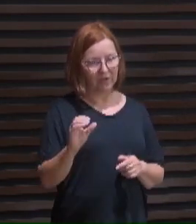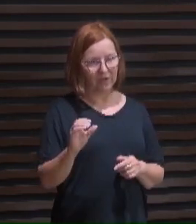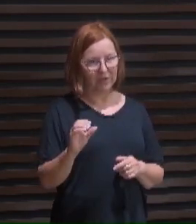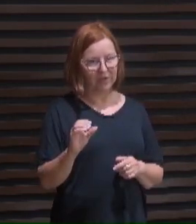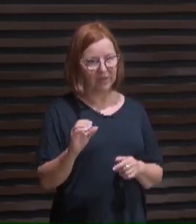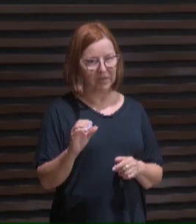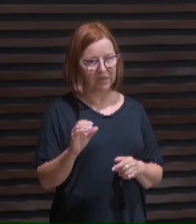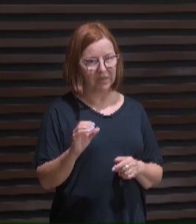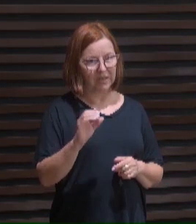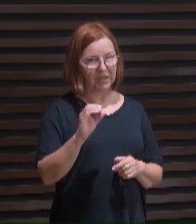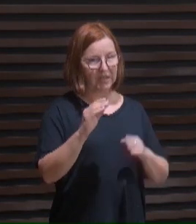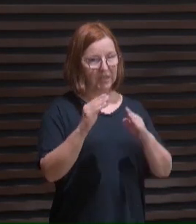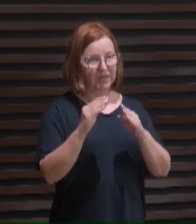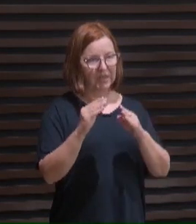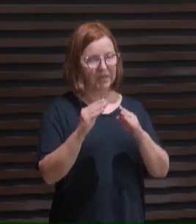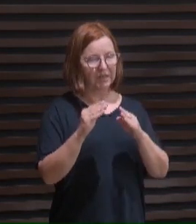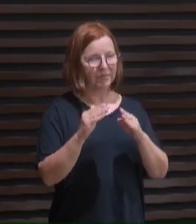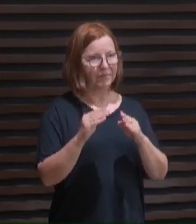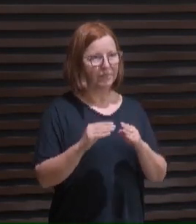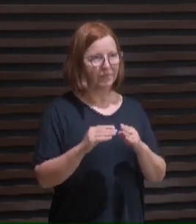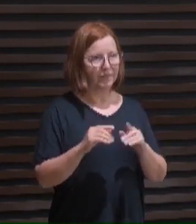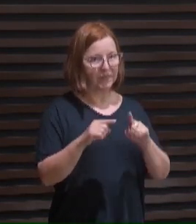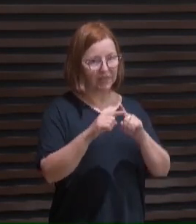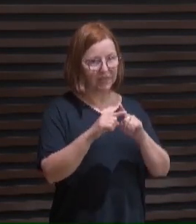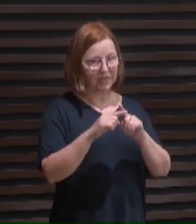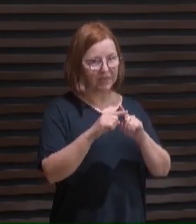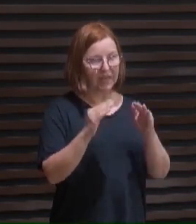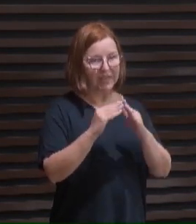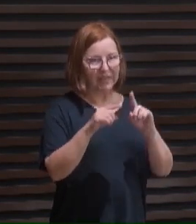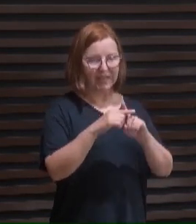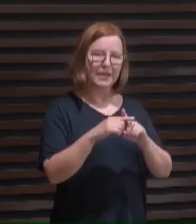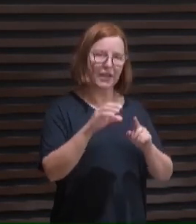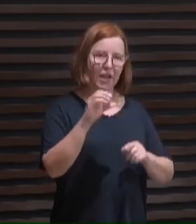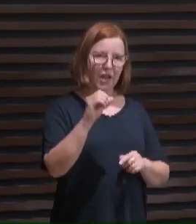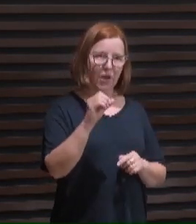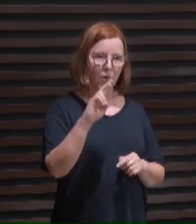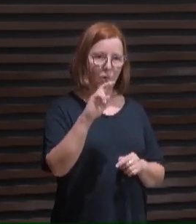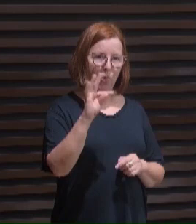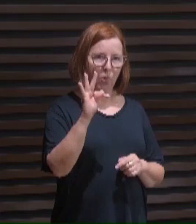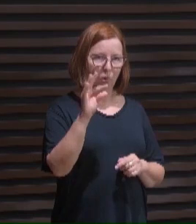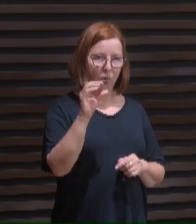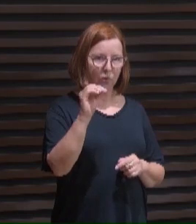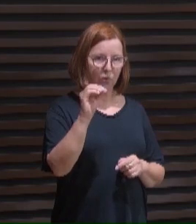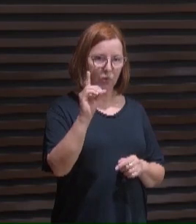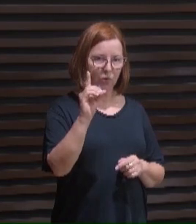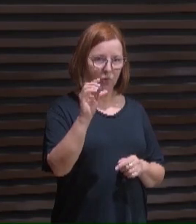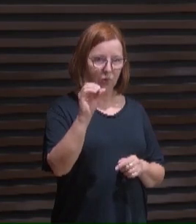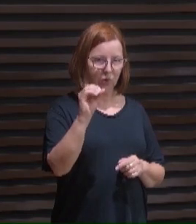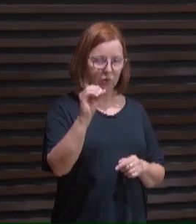igreja a igreja ortodoxa, e depois ele vai se misturando com